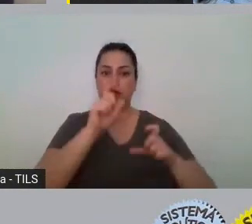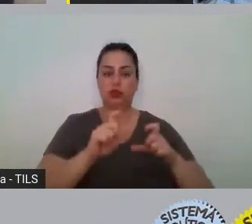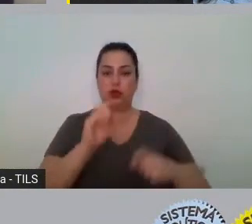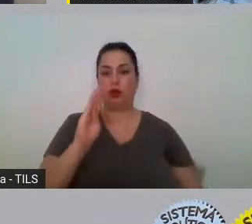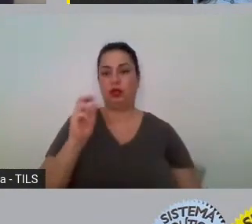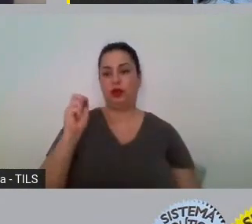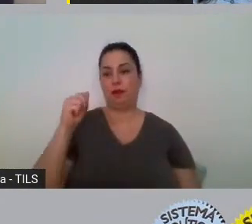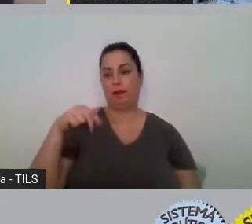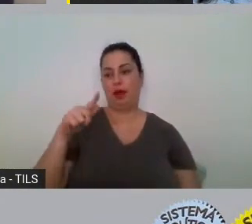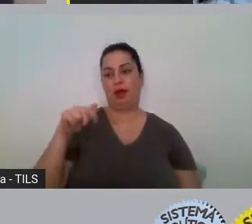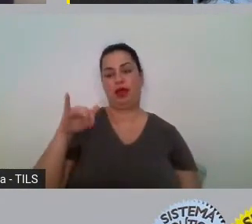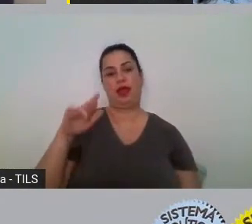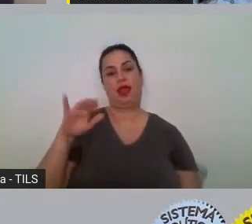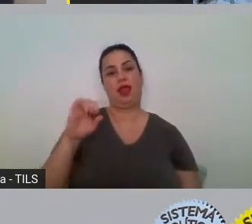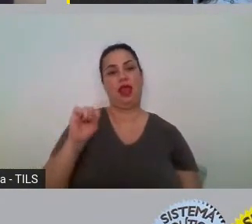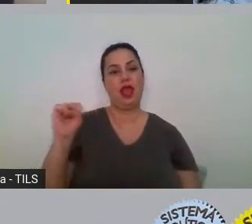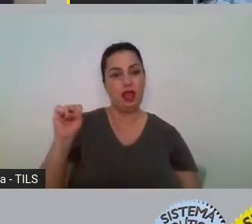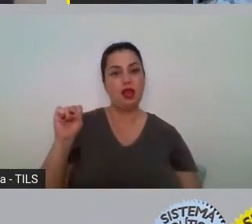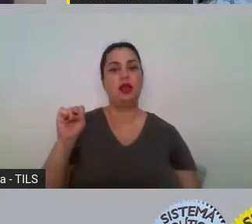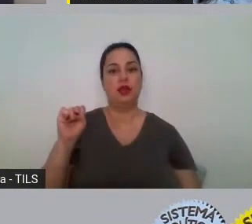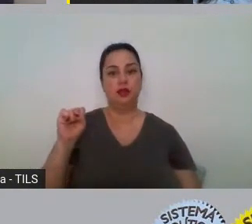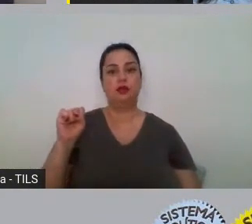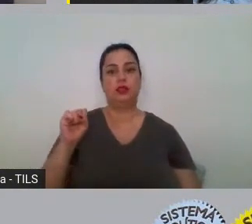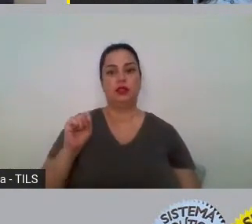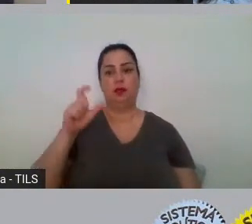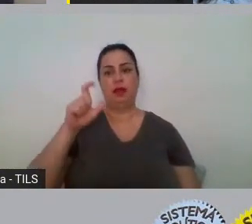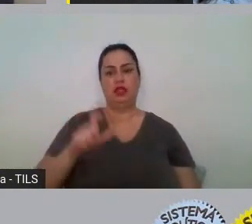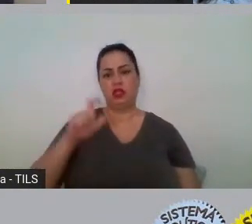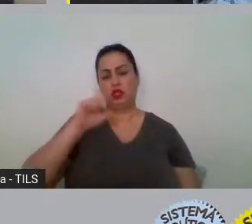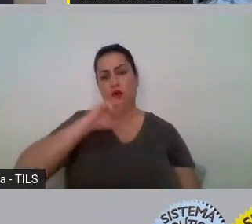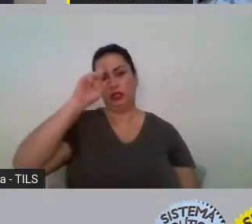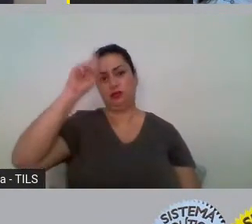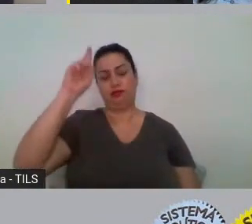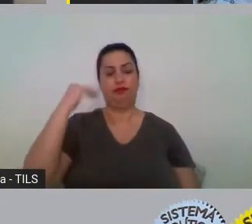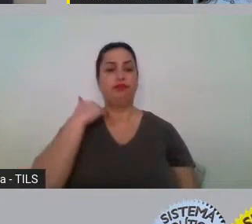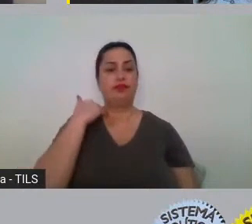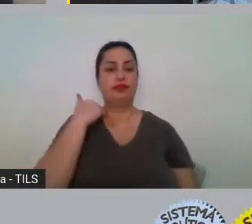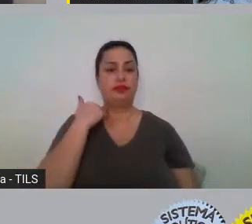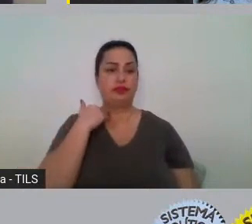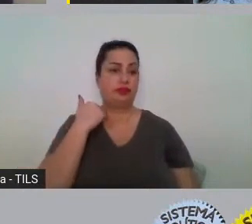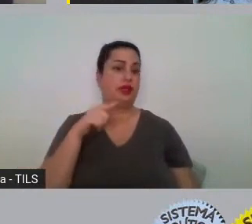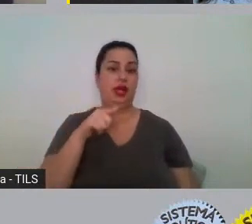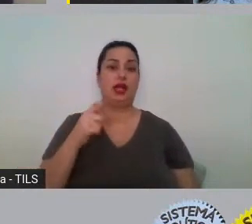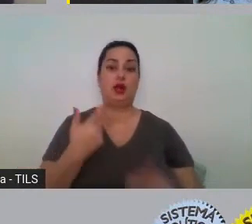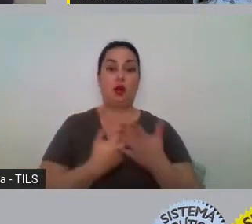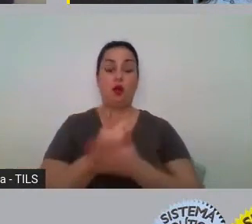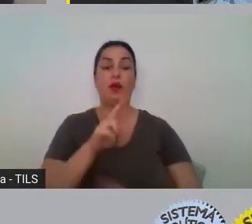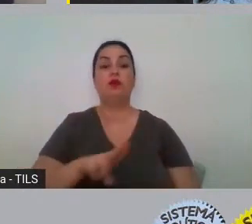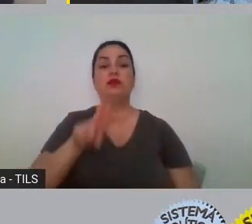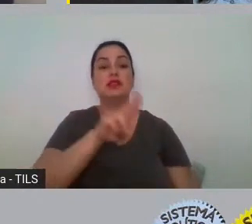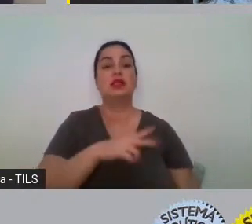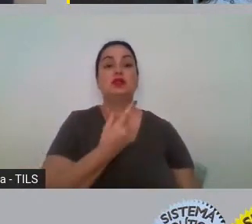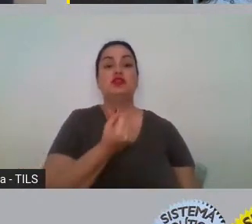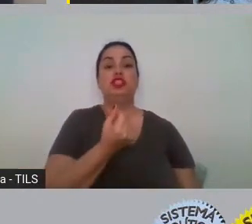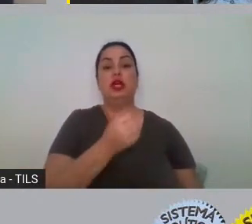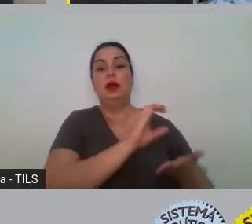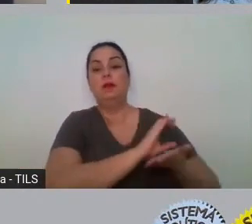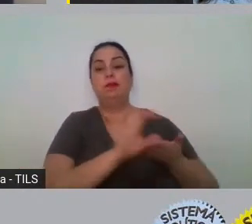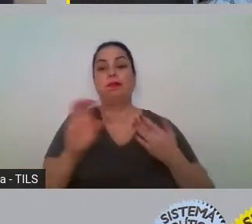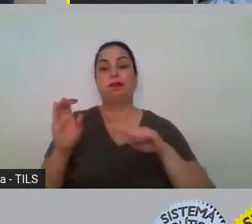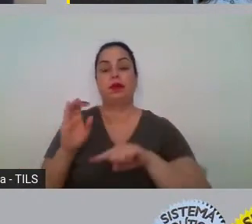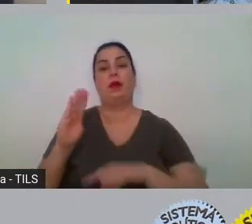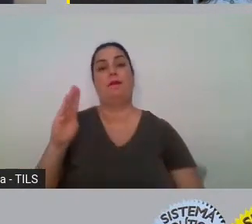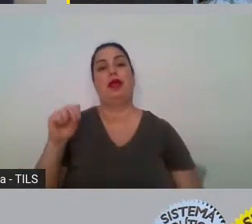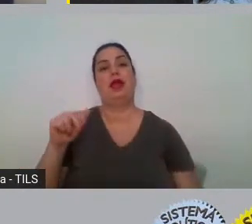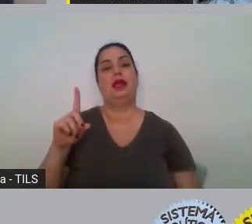do BNDES. Com isso, tivemos a conversão de dívida privada dos agentes privados, das oligarquias regionais, junto aos bancos